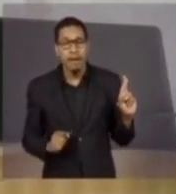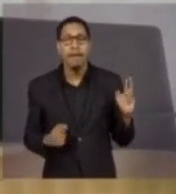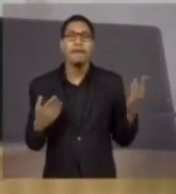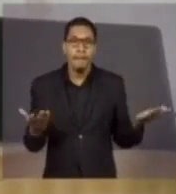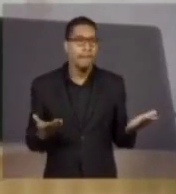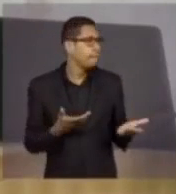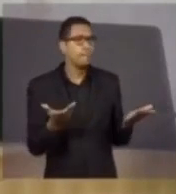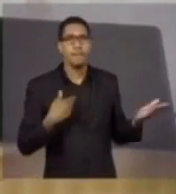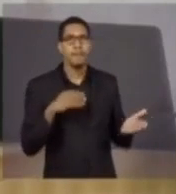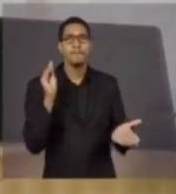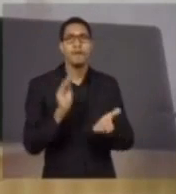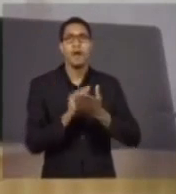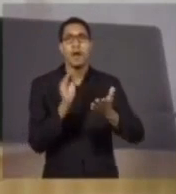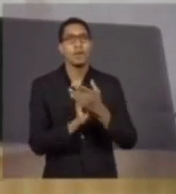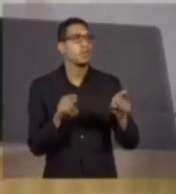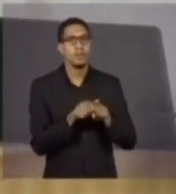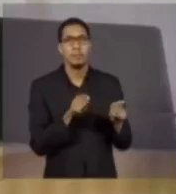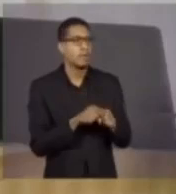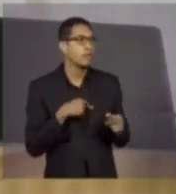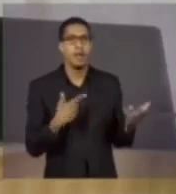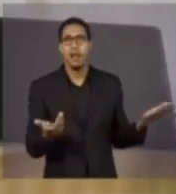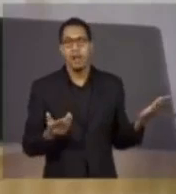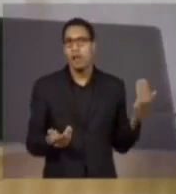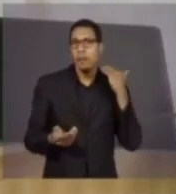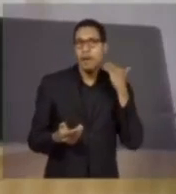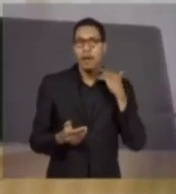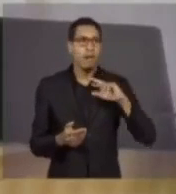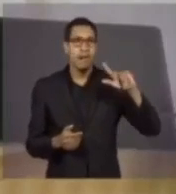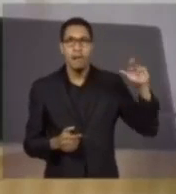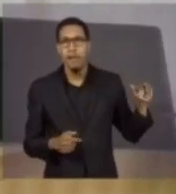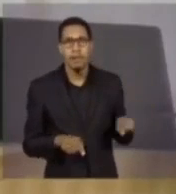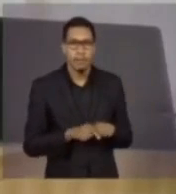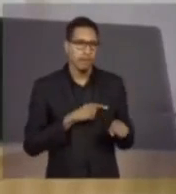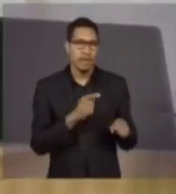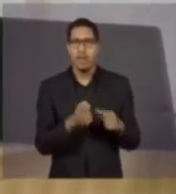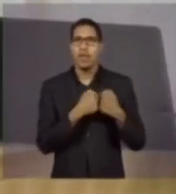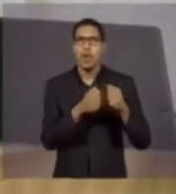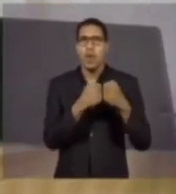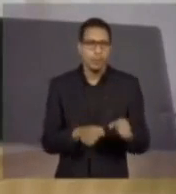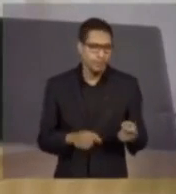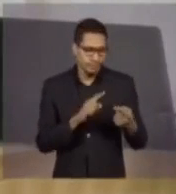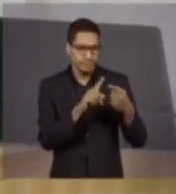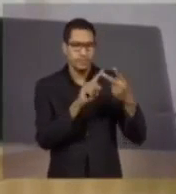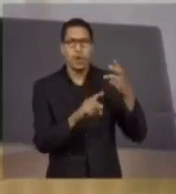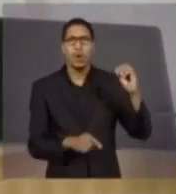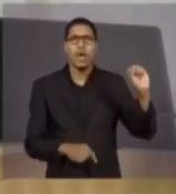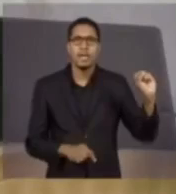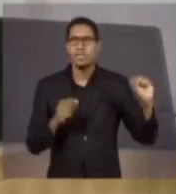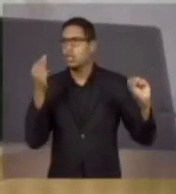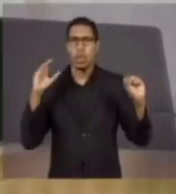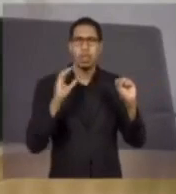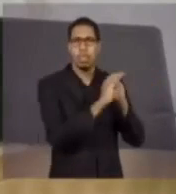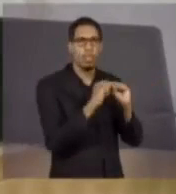uma falta de combate aos sonegadores aqui na cidade de São Paulo temos aqui o subsídio dos Ônibus Azul essas o dinheiro que